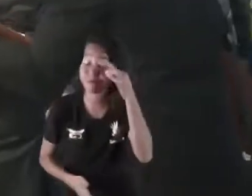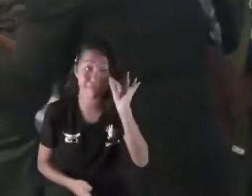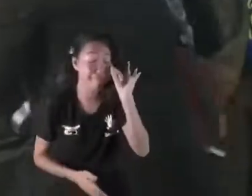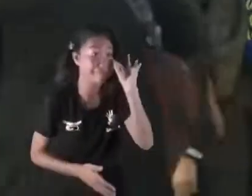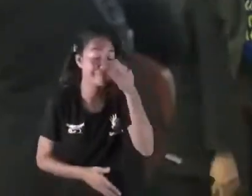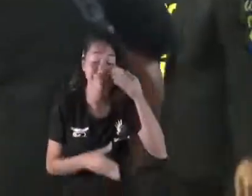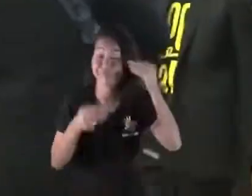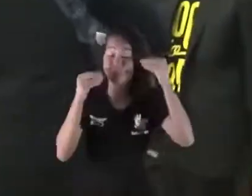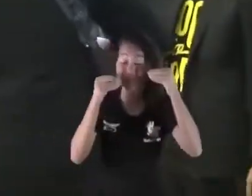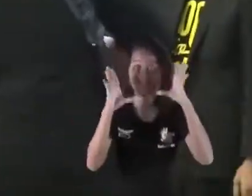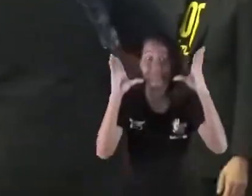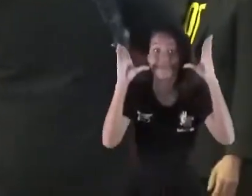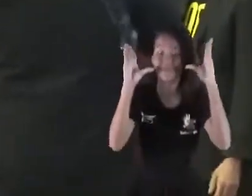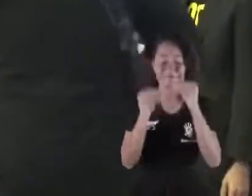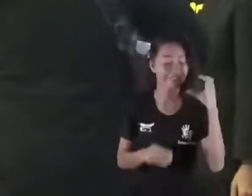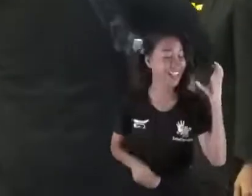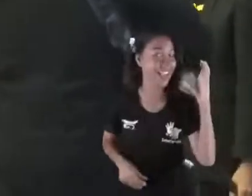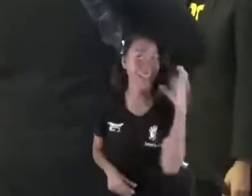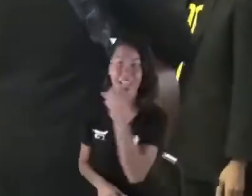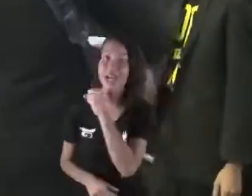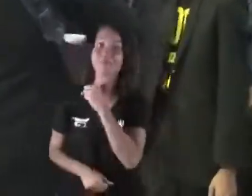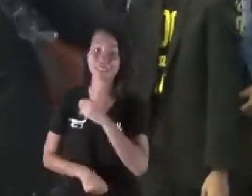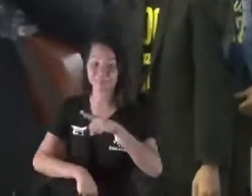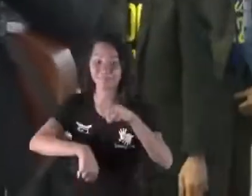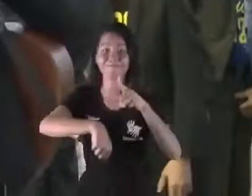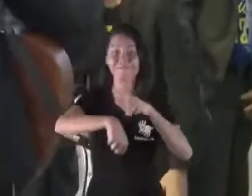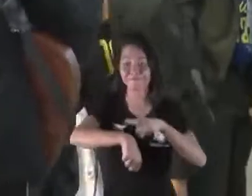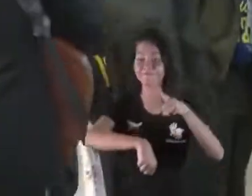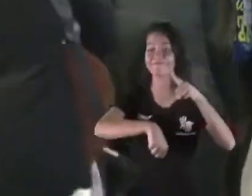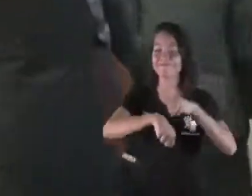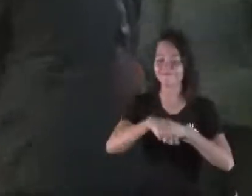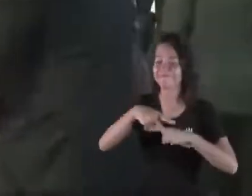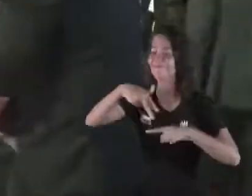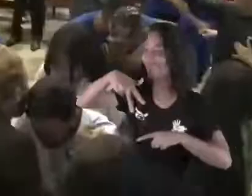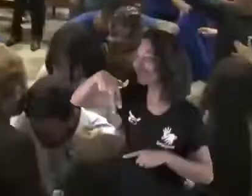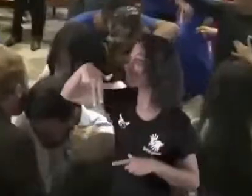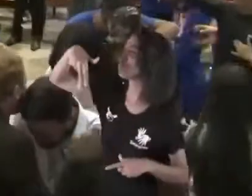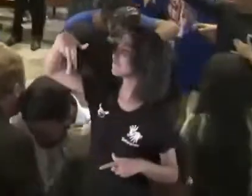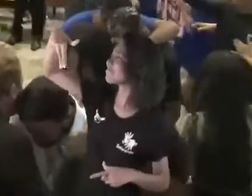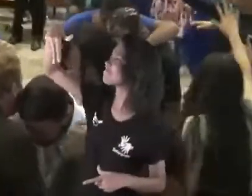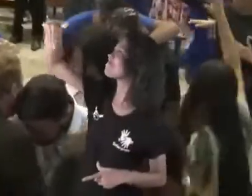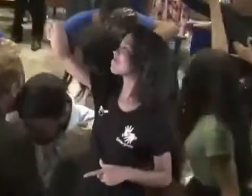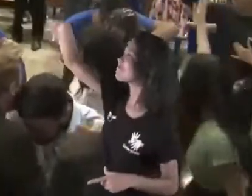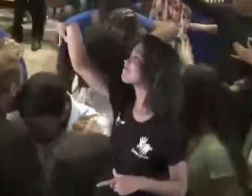Lá vem a 80.